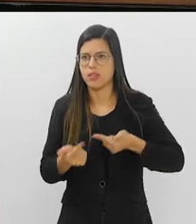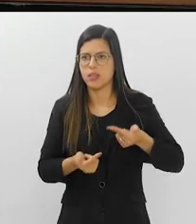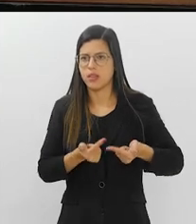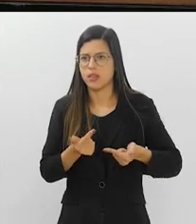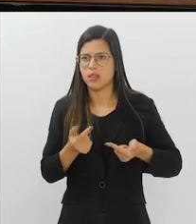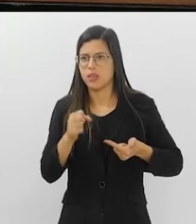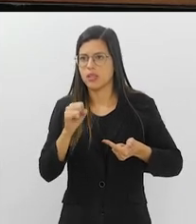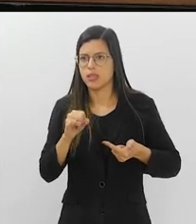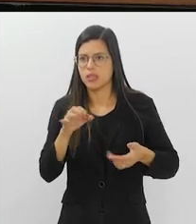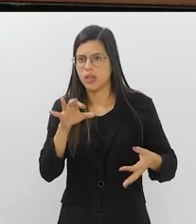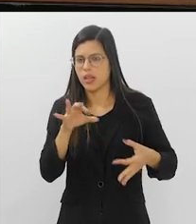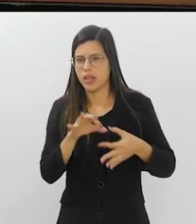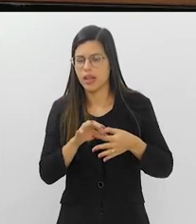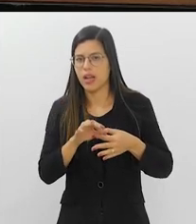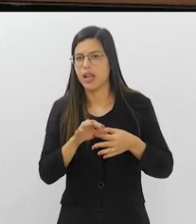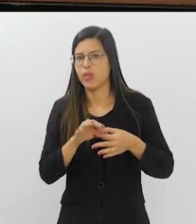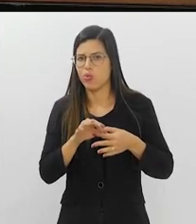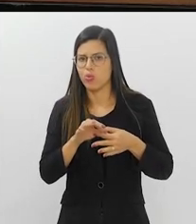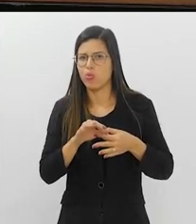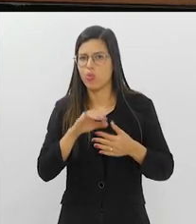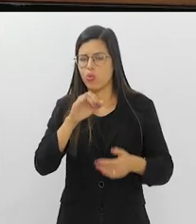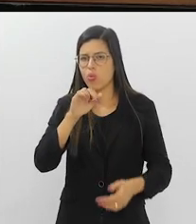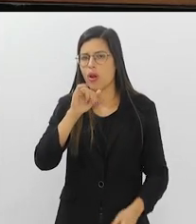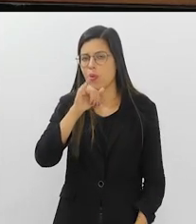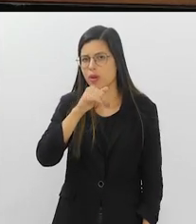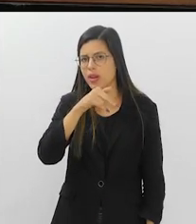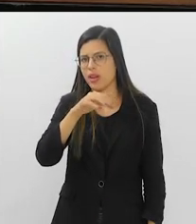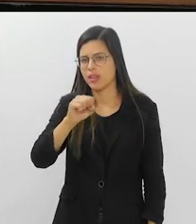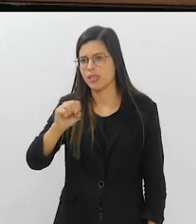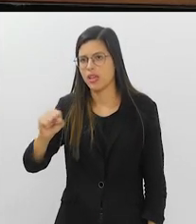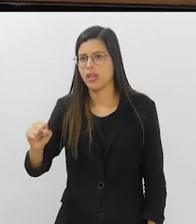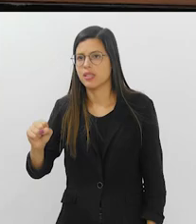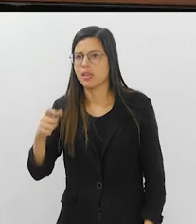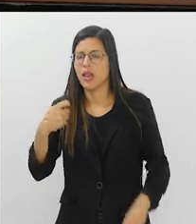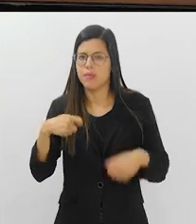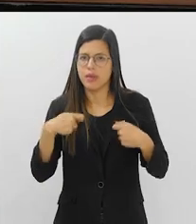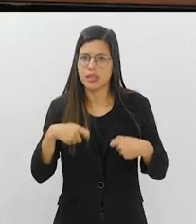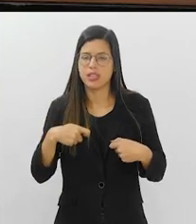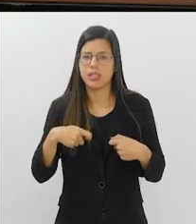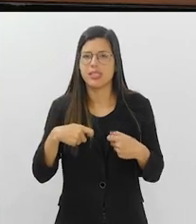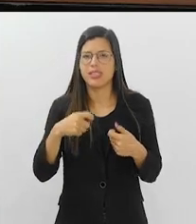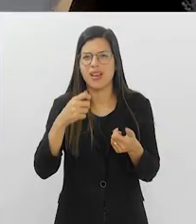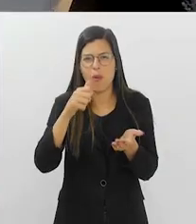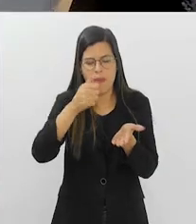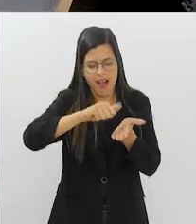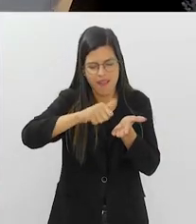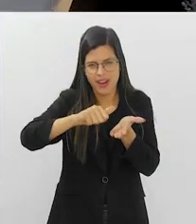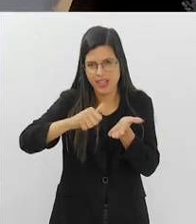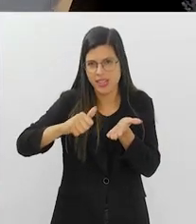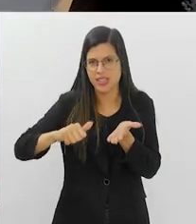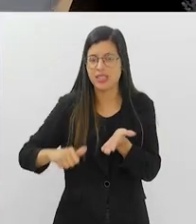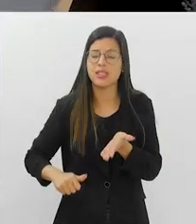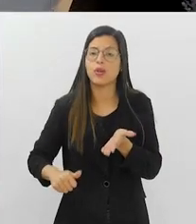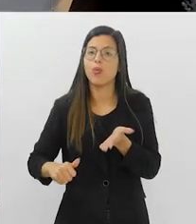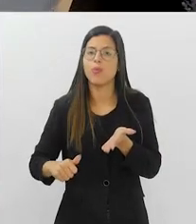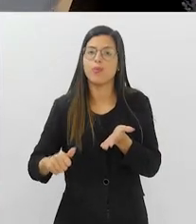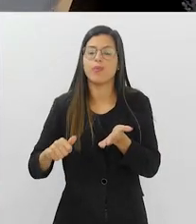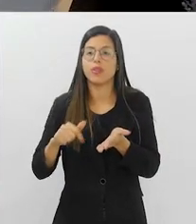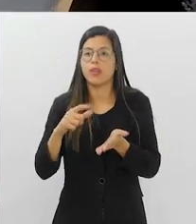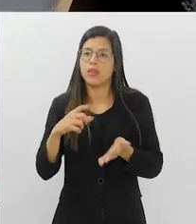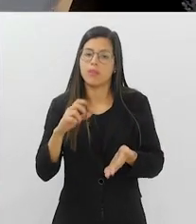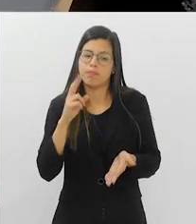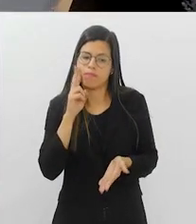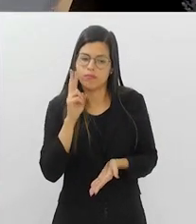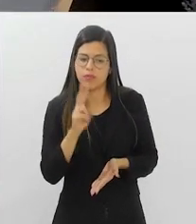você estando vinculado, né, à Previdência, você é encaminhado para uma avaliação pericial. E nessa avaliação pericial se verifica